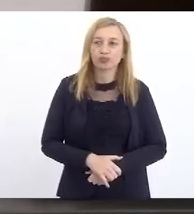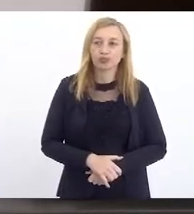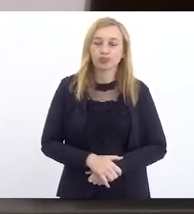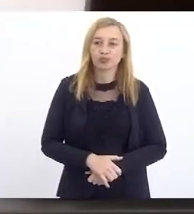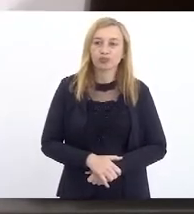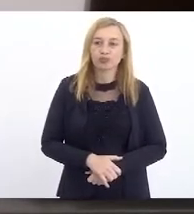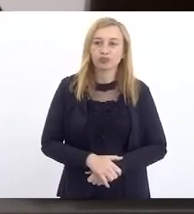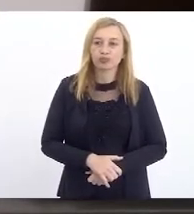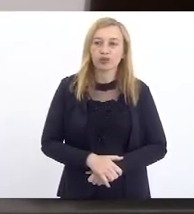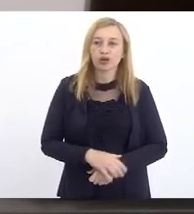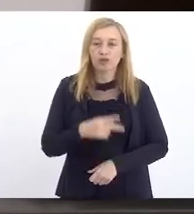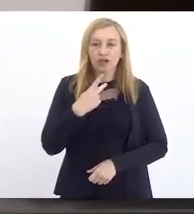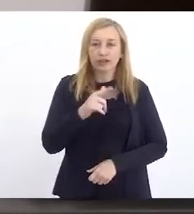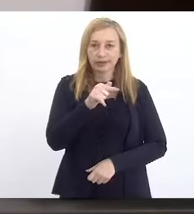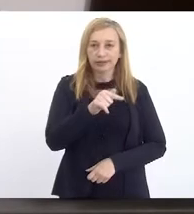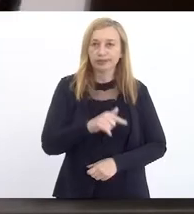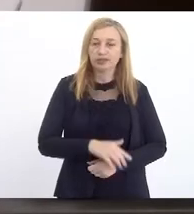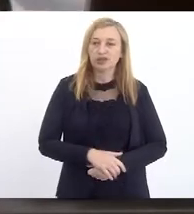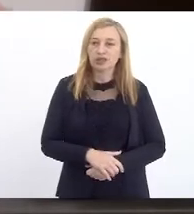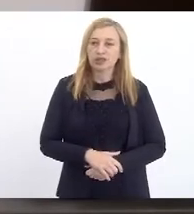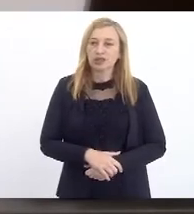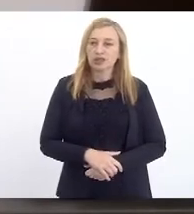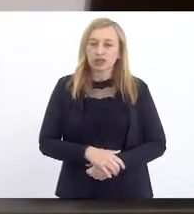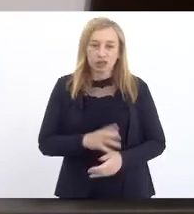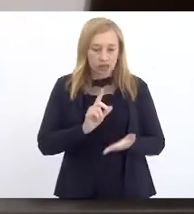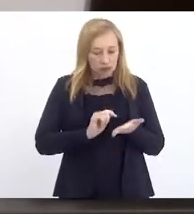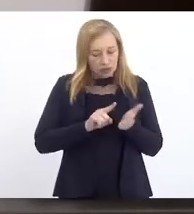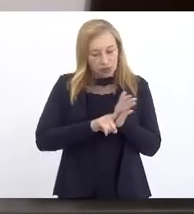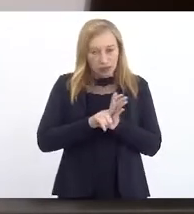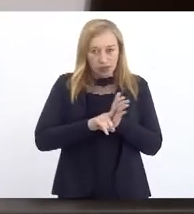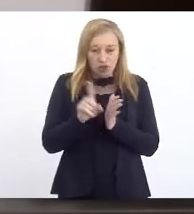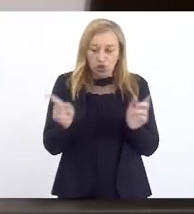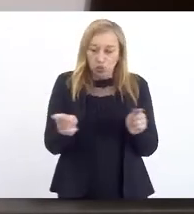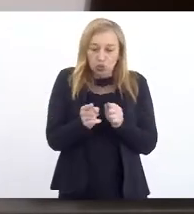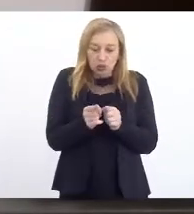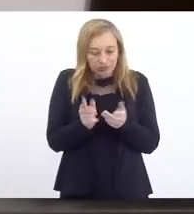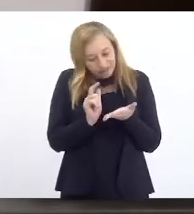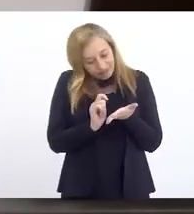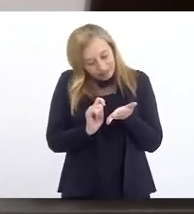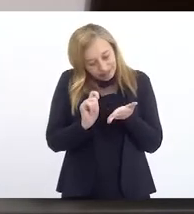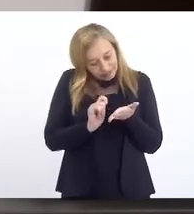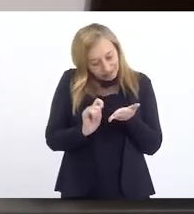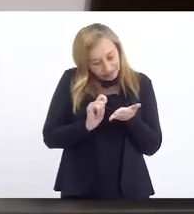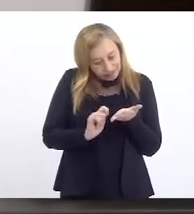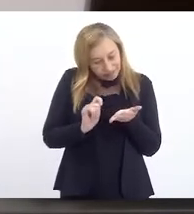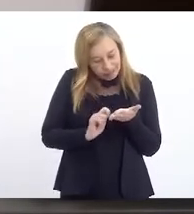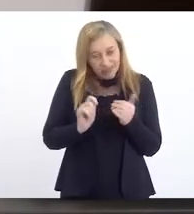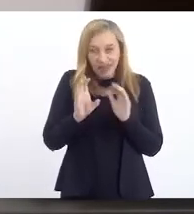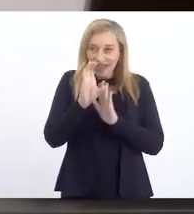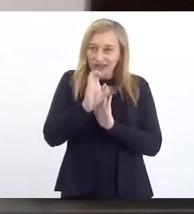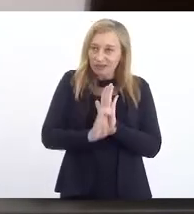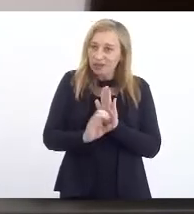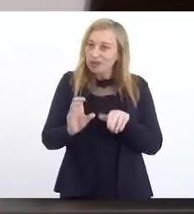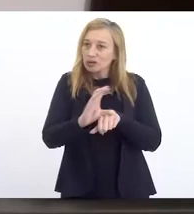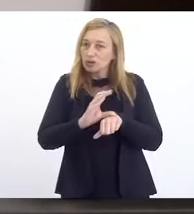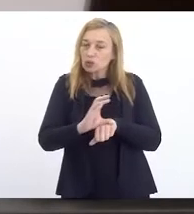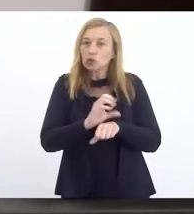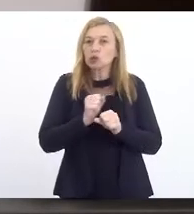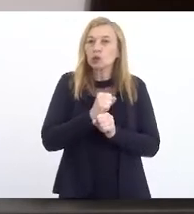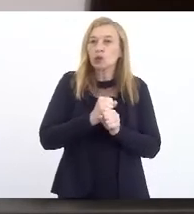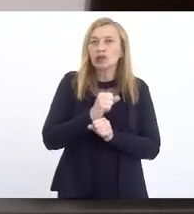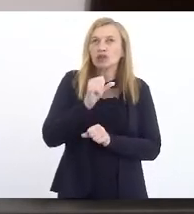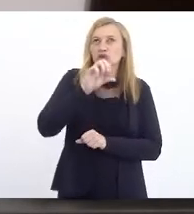eu botei aqui na minha pesquisinha curta. A emenda constitucional foi no ano